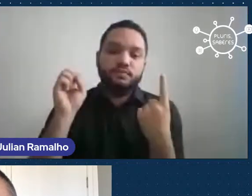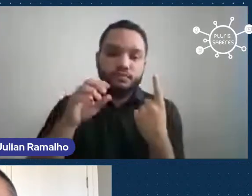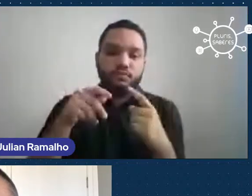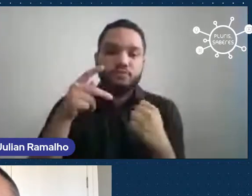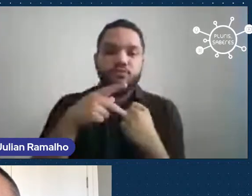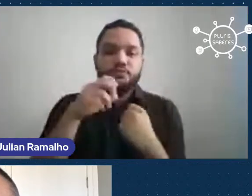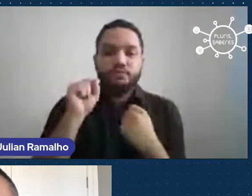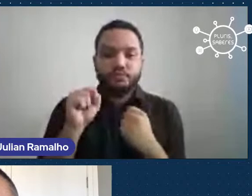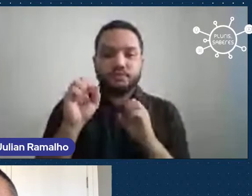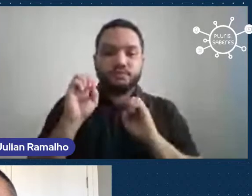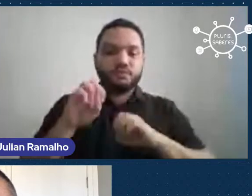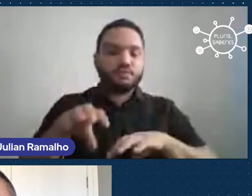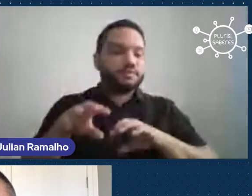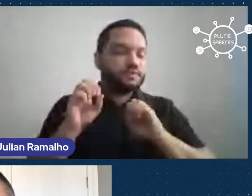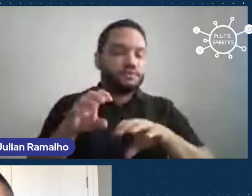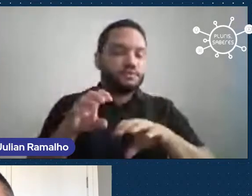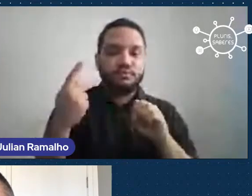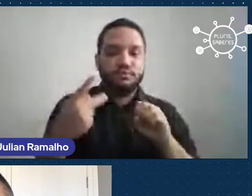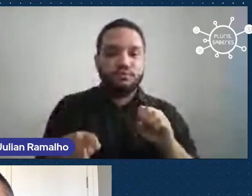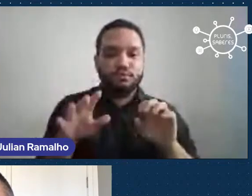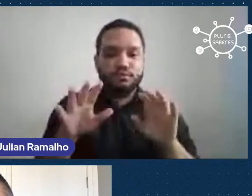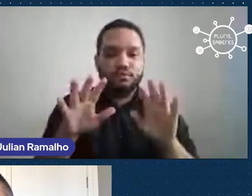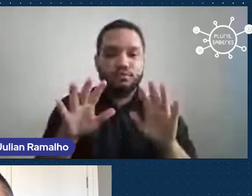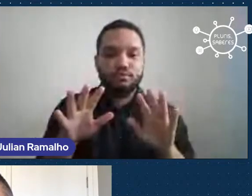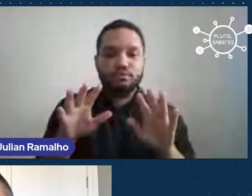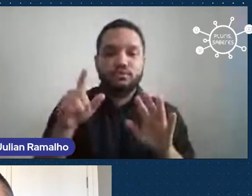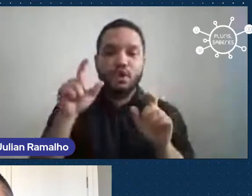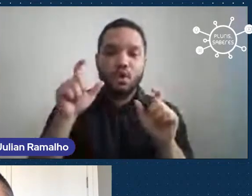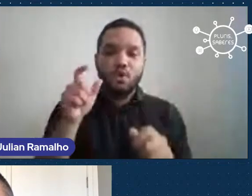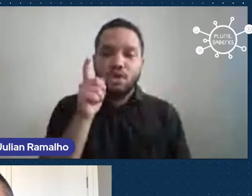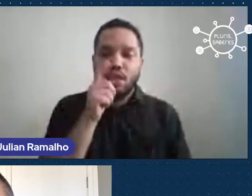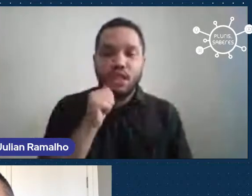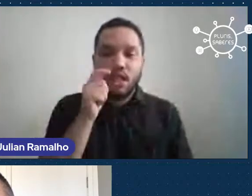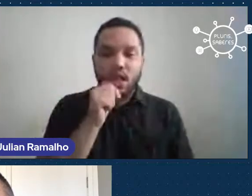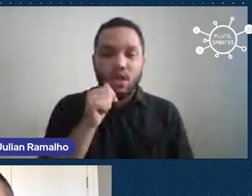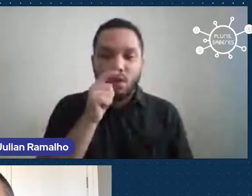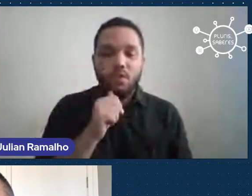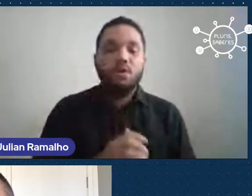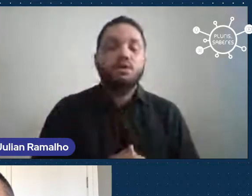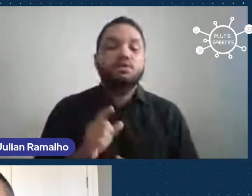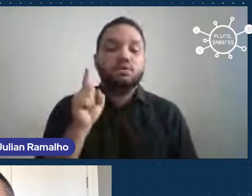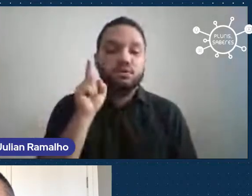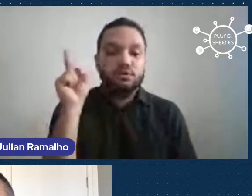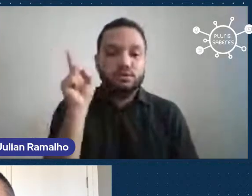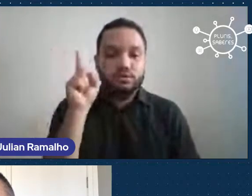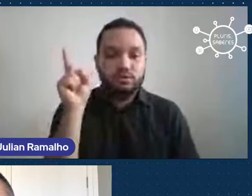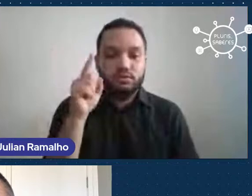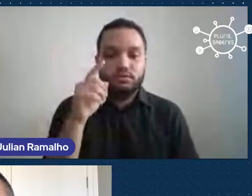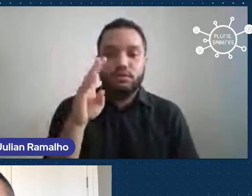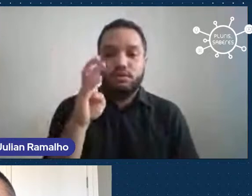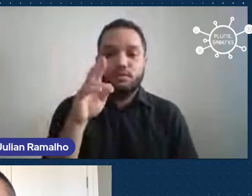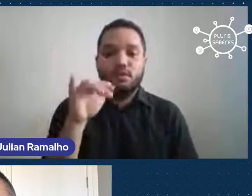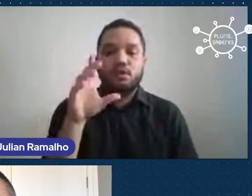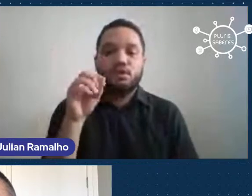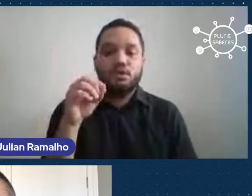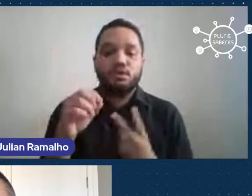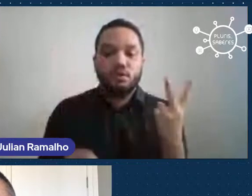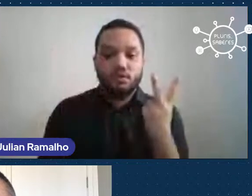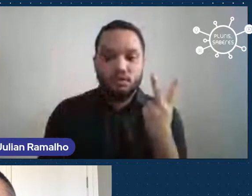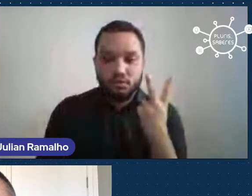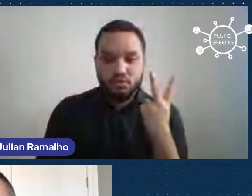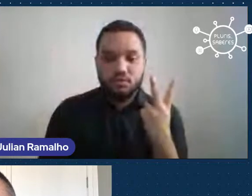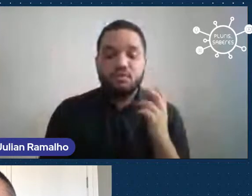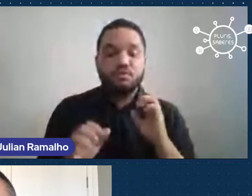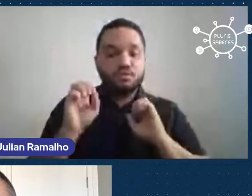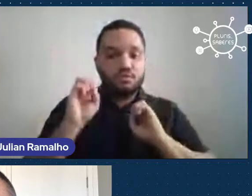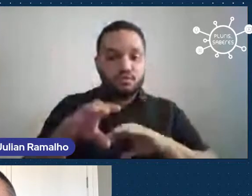em Educação da Universidade Federal de Sergipe, sobre a supervisão do professor Bernard Charlot, e o segundo também em Educação,